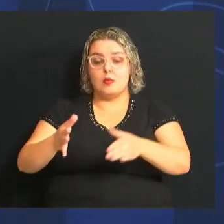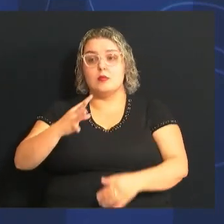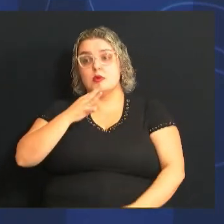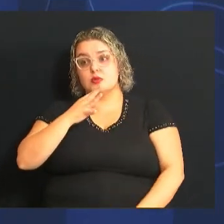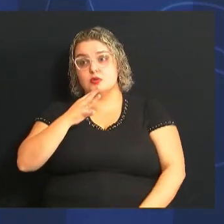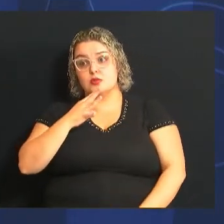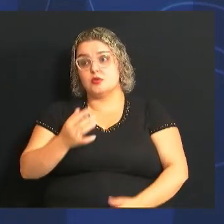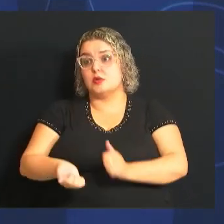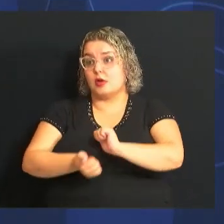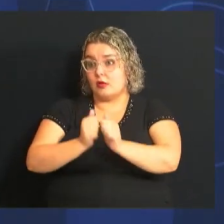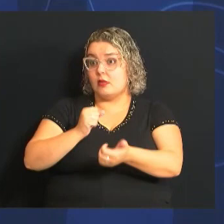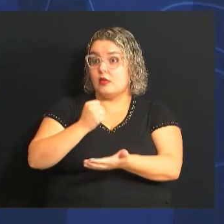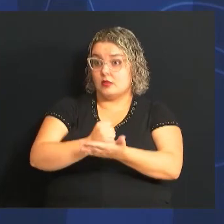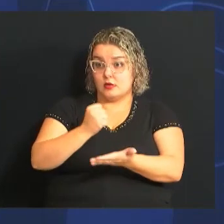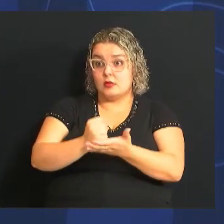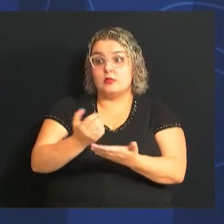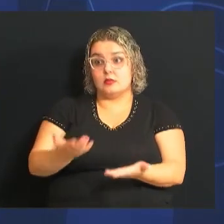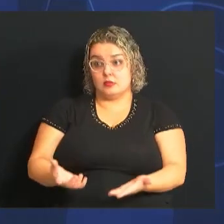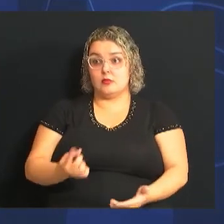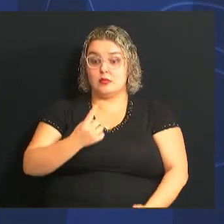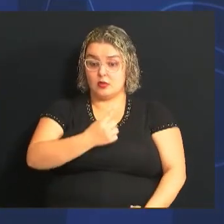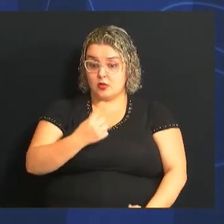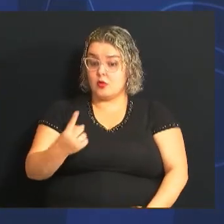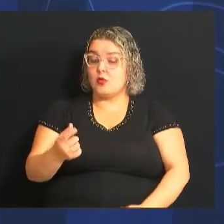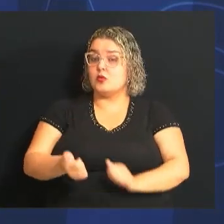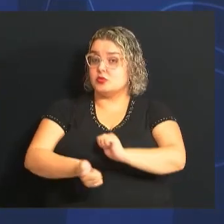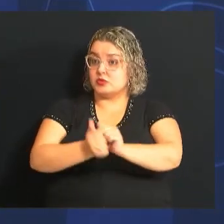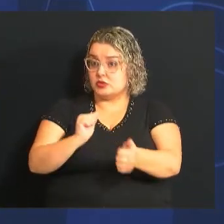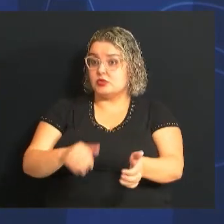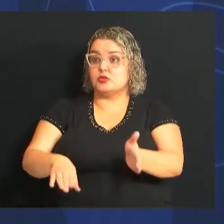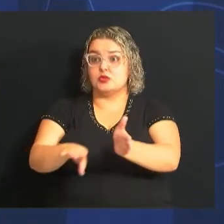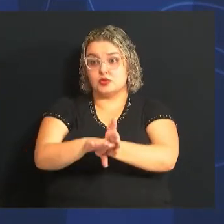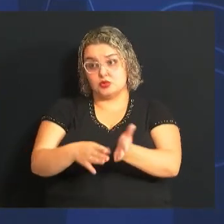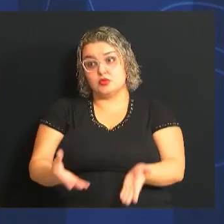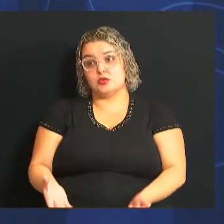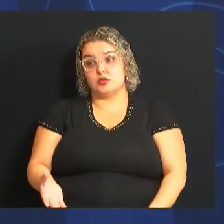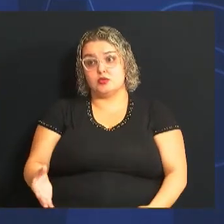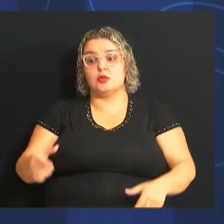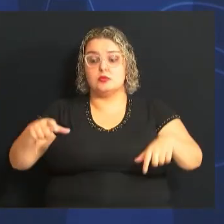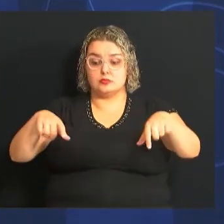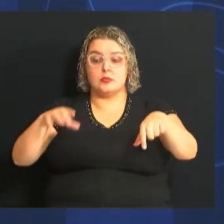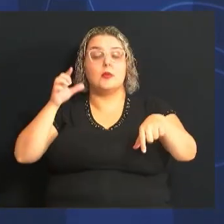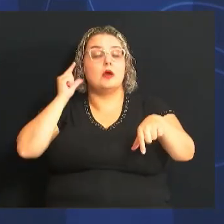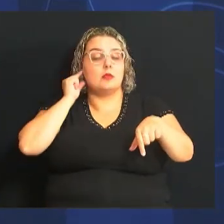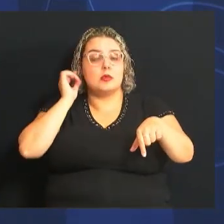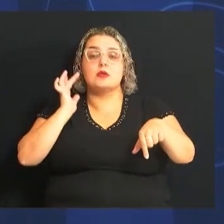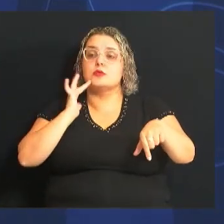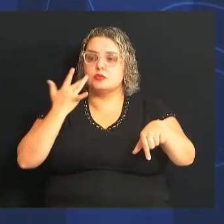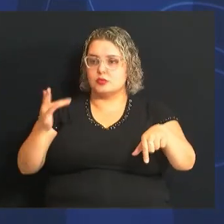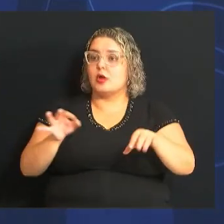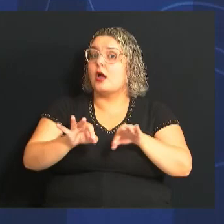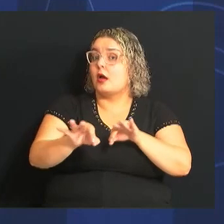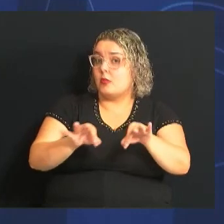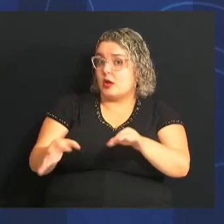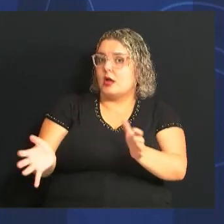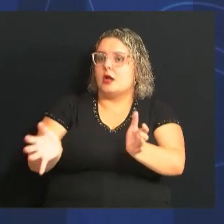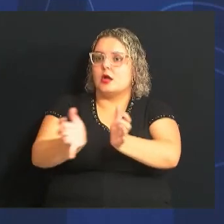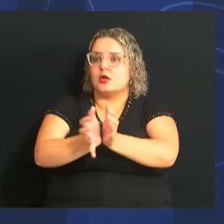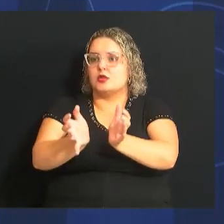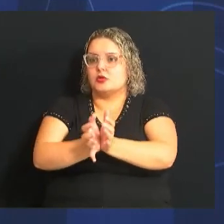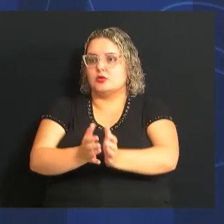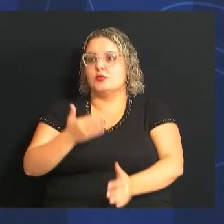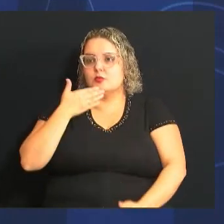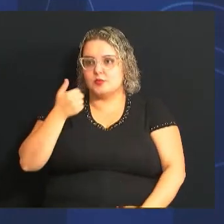foram contratados, né? 11 atletas chegaram até o Brinco de Ouro e preparar então a equipe da melhor